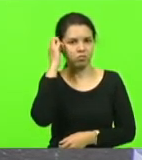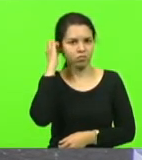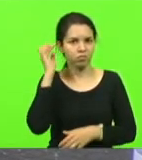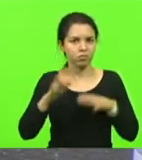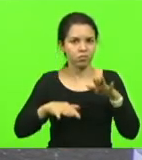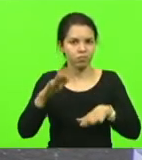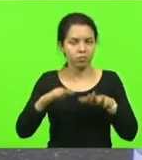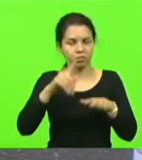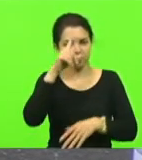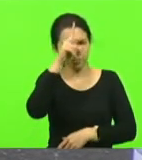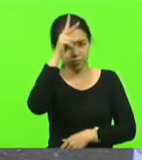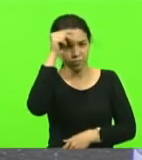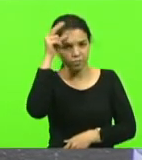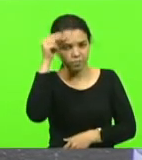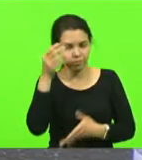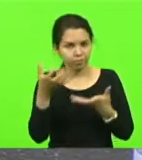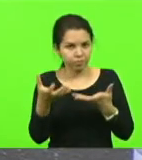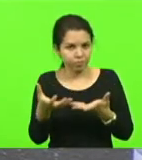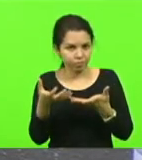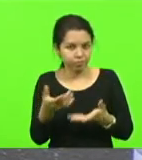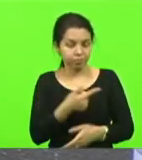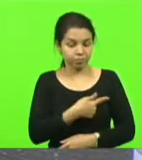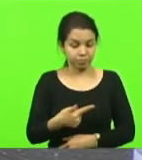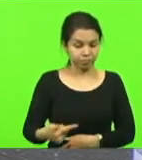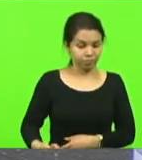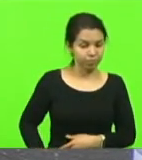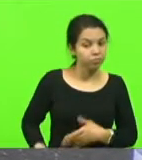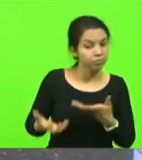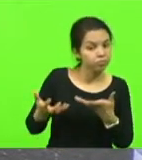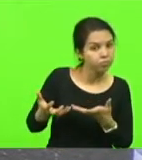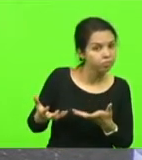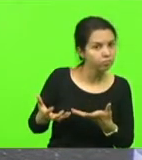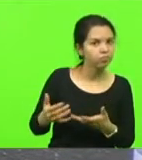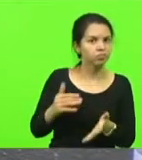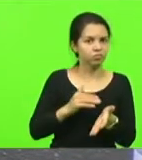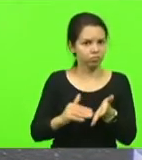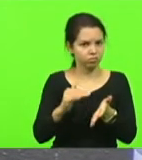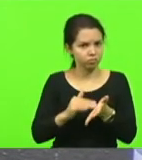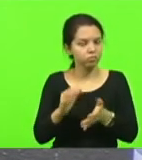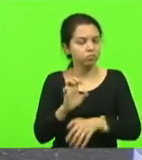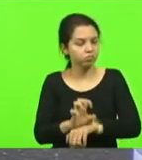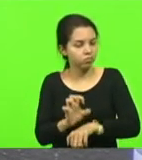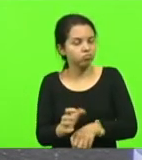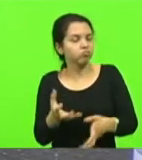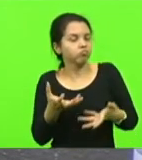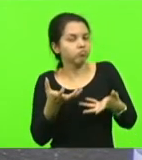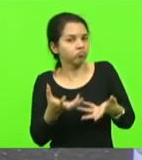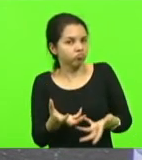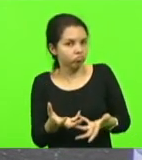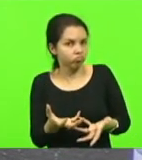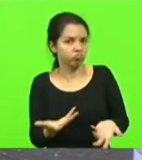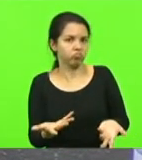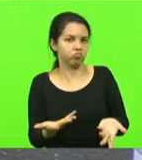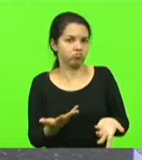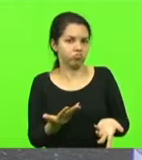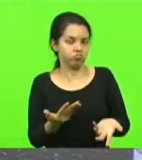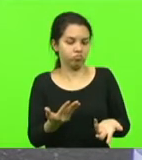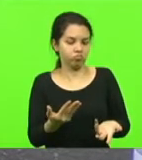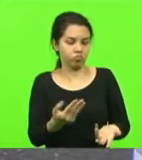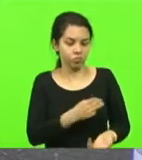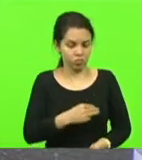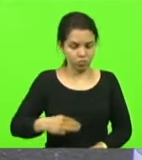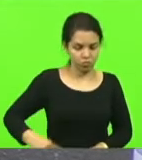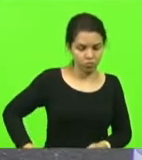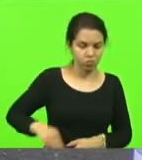quer, o governador quer, o secretário de Estado quer, o ministro de Estado e o